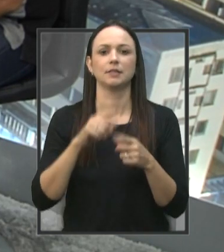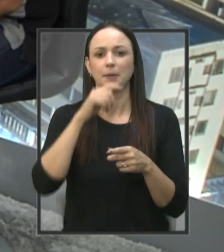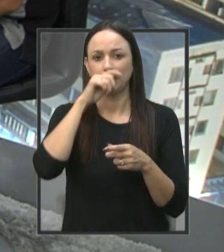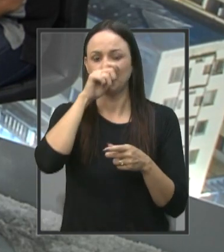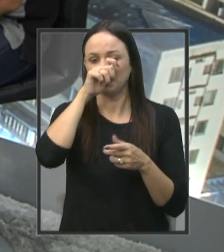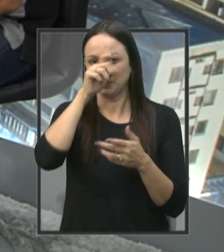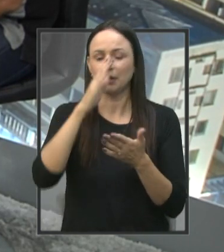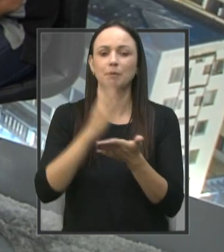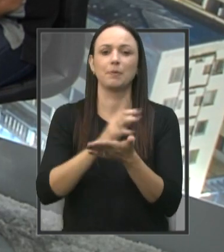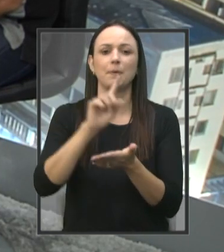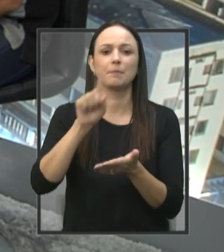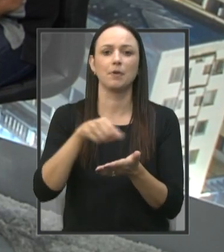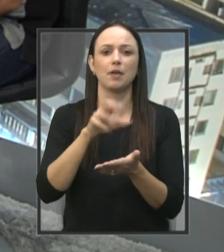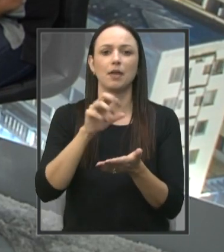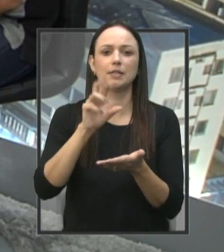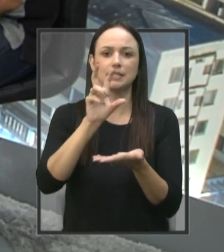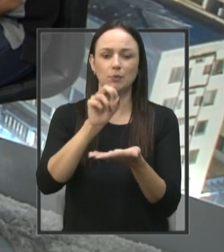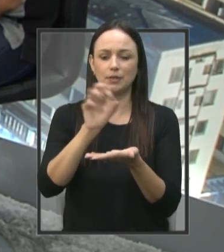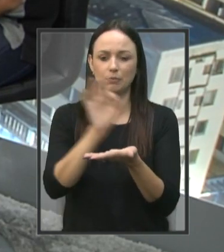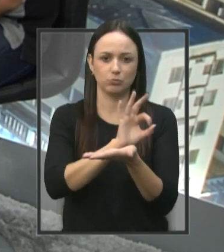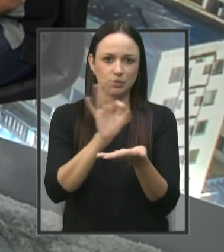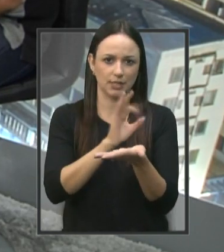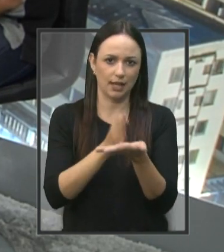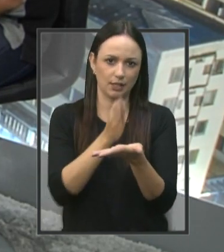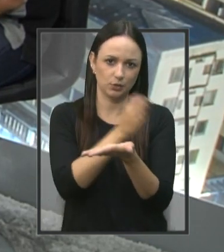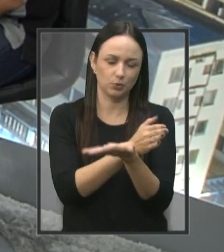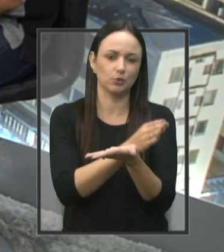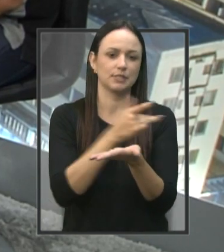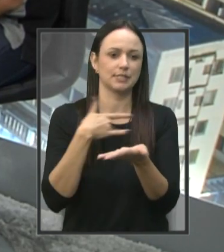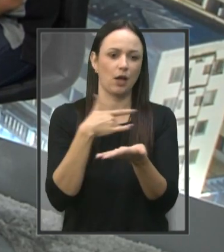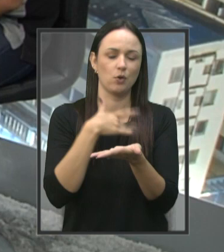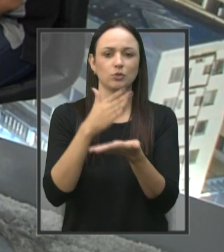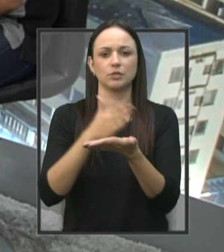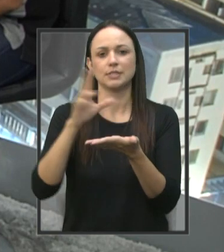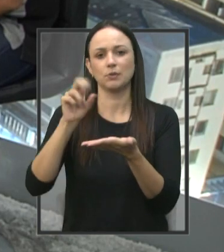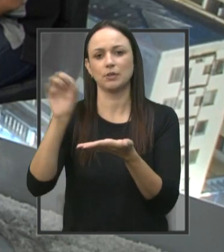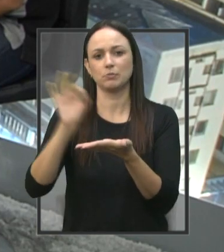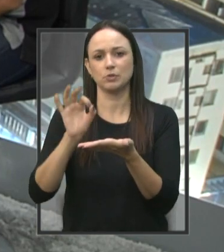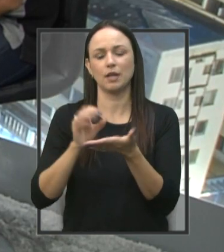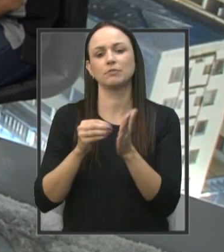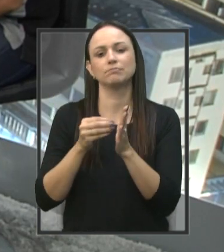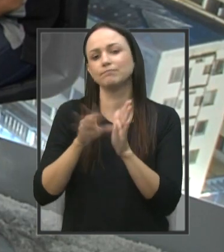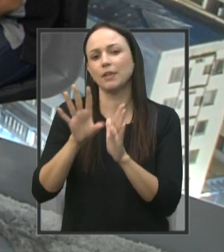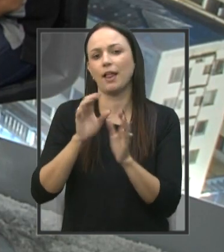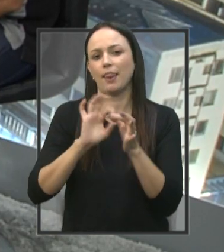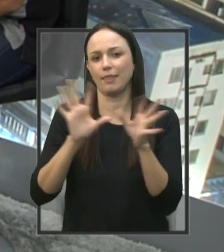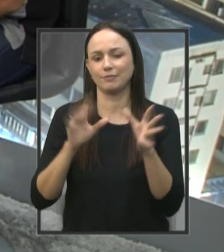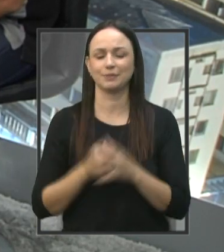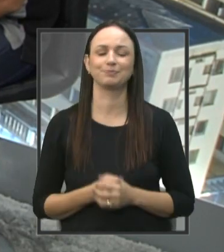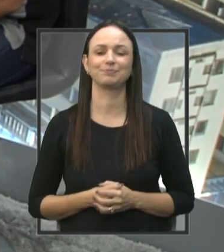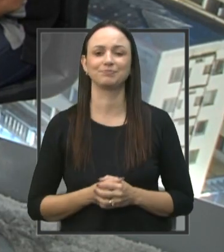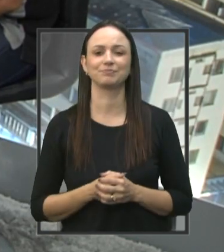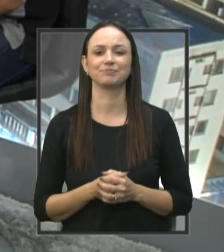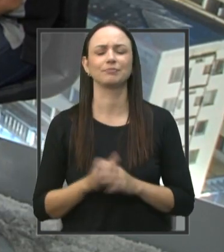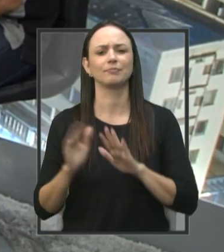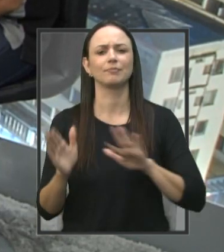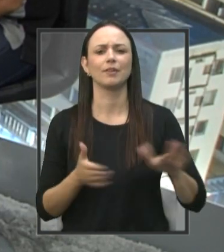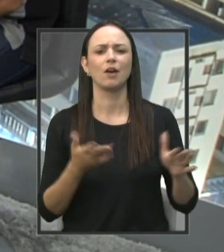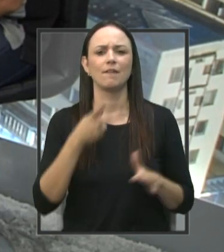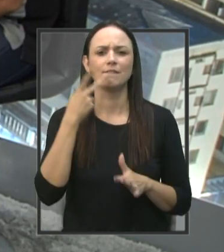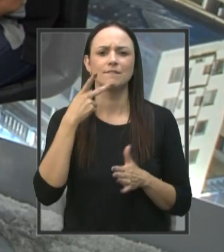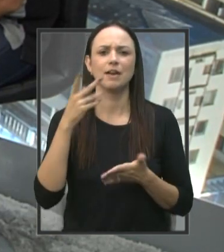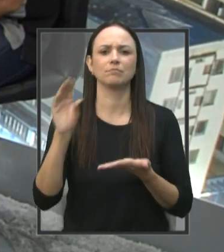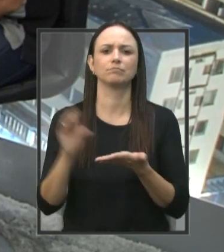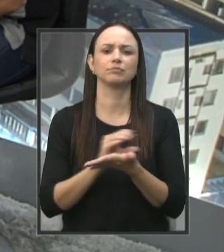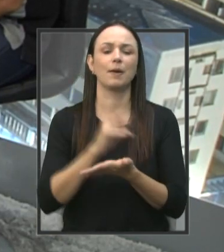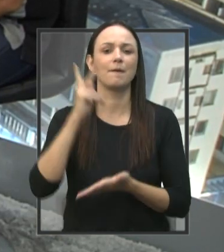ser dividido, né? E foi dividido em 50% para a saúde e 50% de indicação livre. Sim. Bom, vereador, vamos falar também sobre as